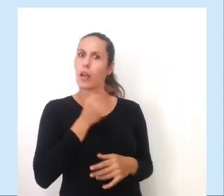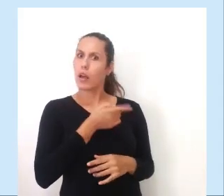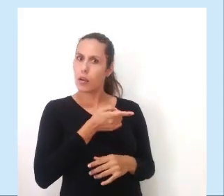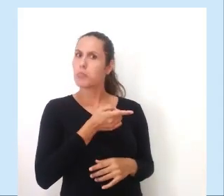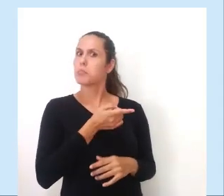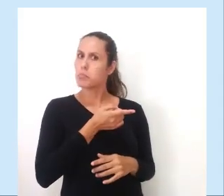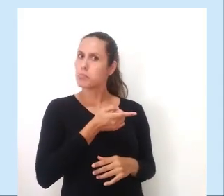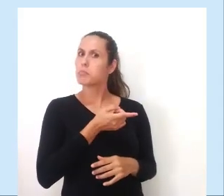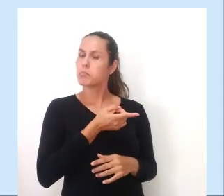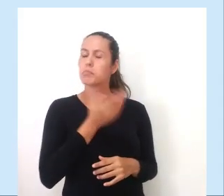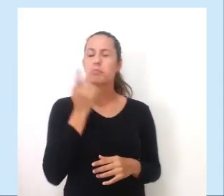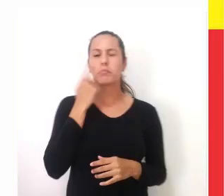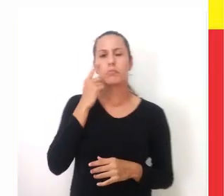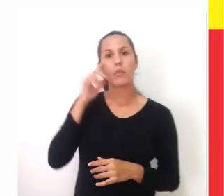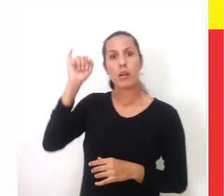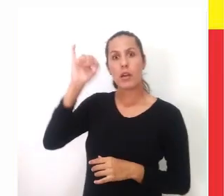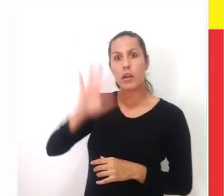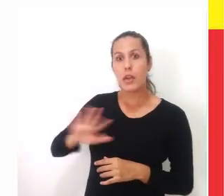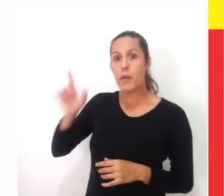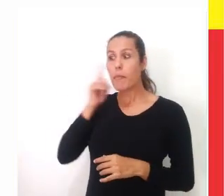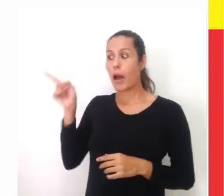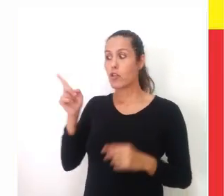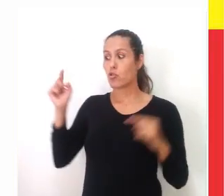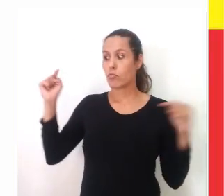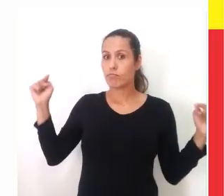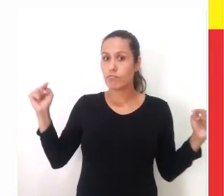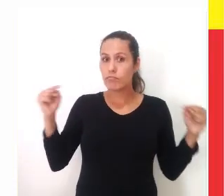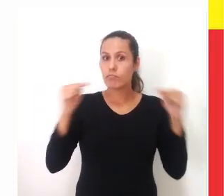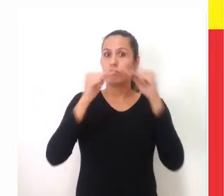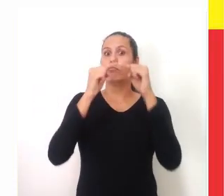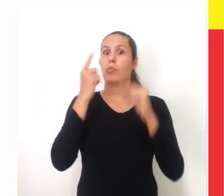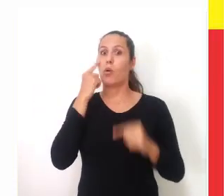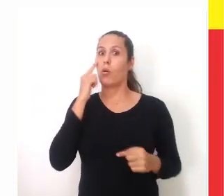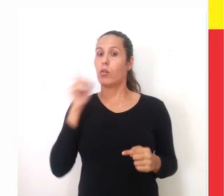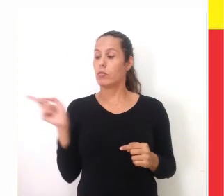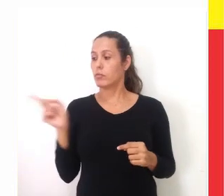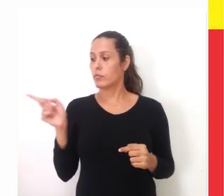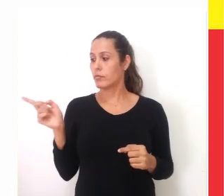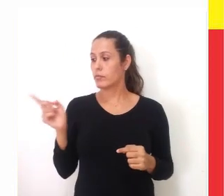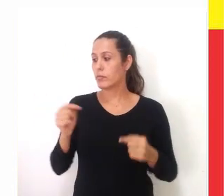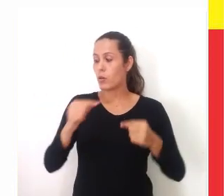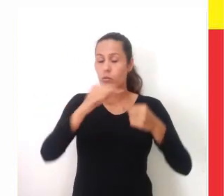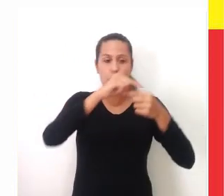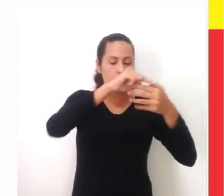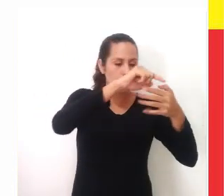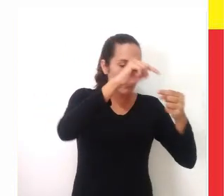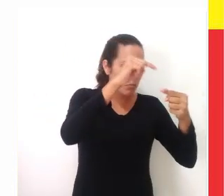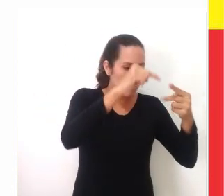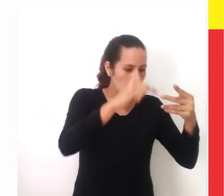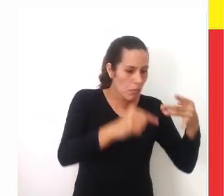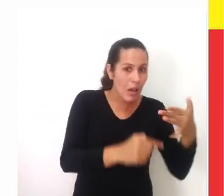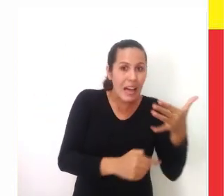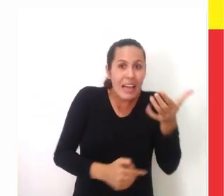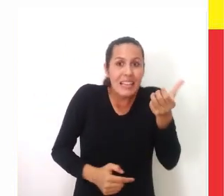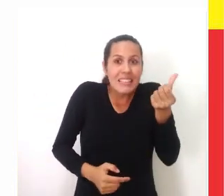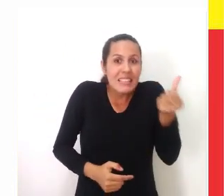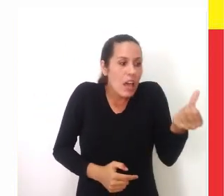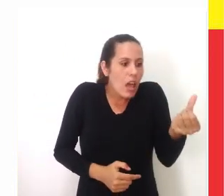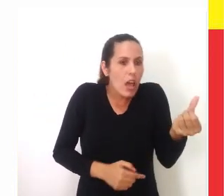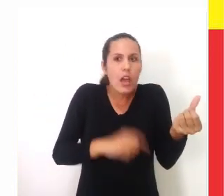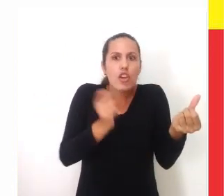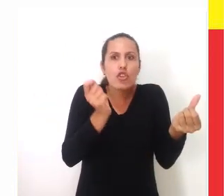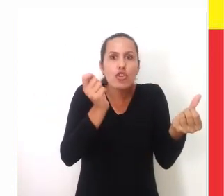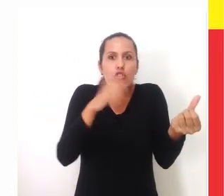E aí, conforme a imagem, se liguem, eu tenho 6 opções de